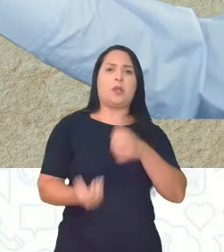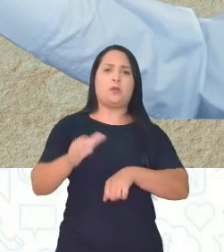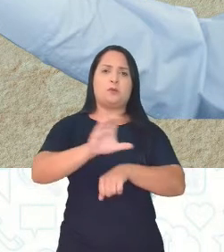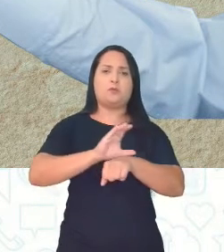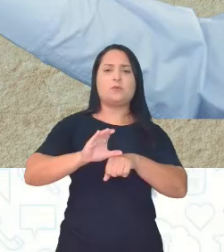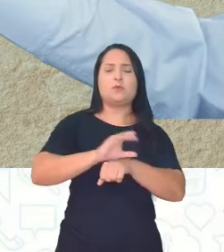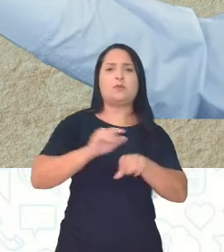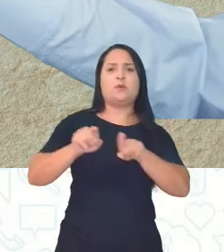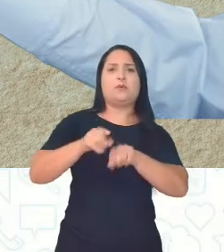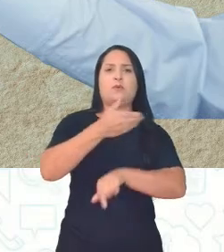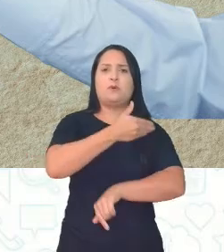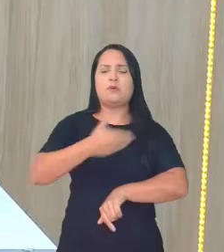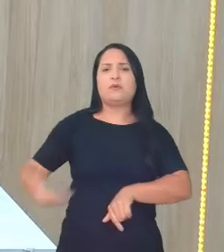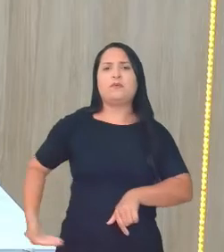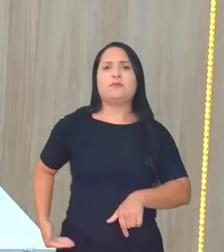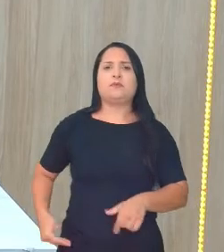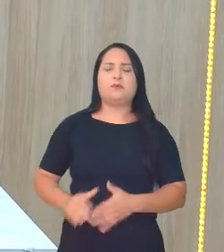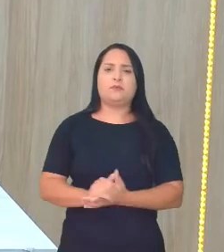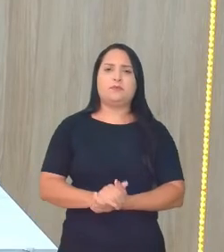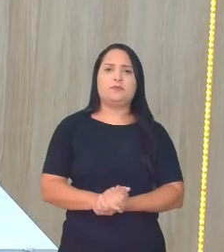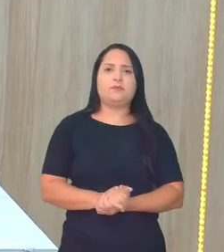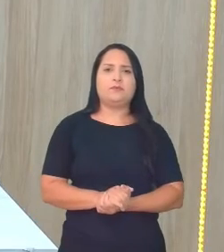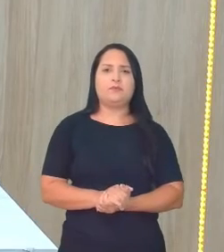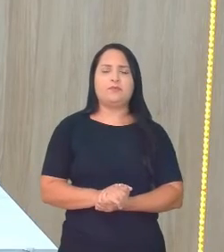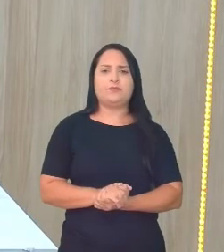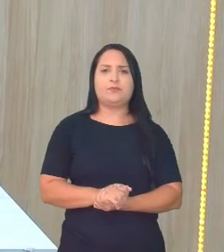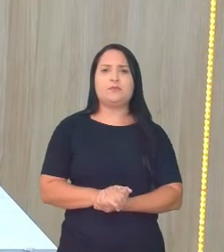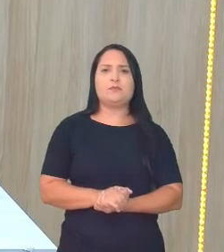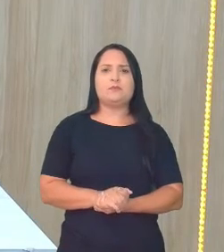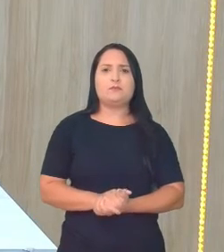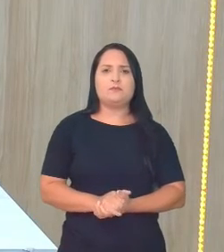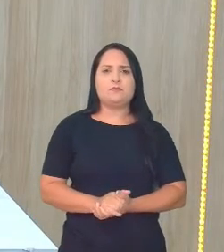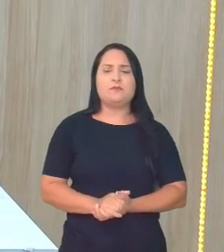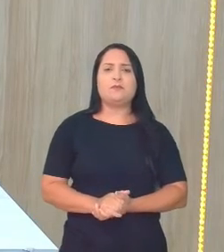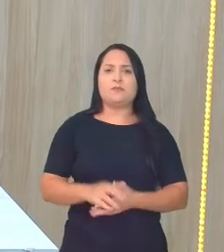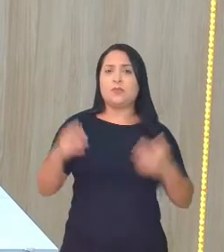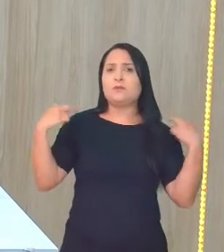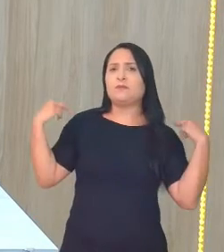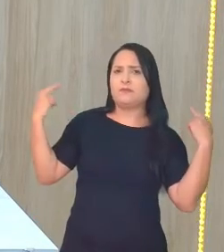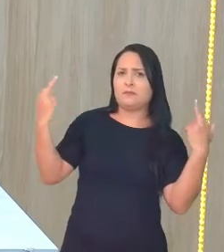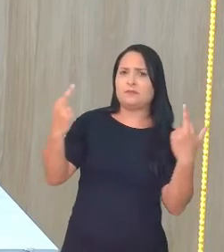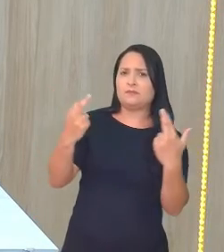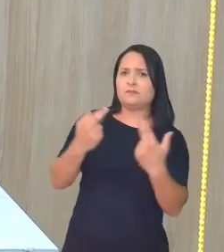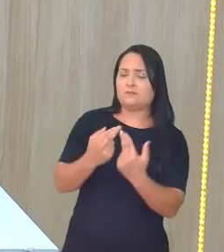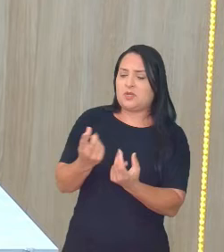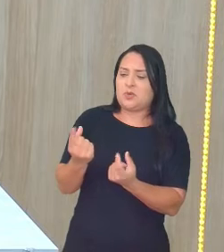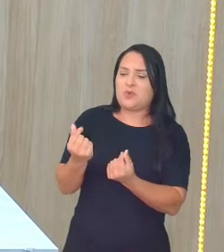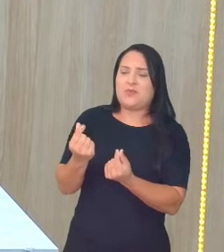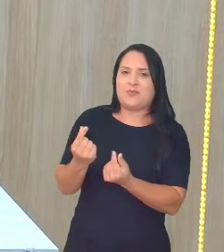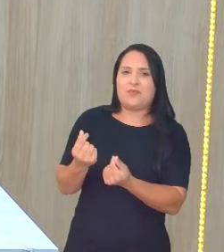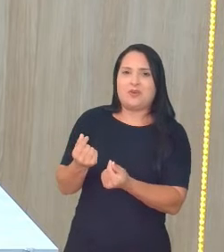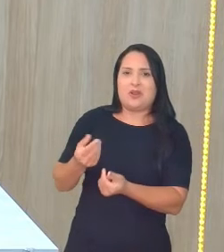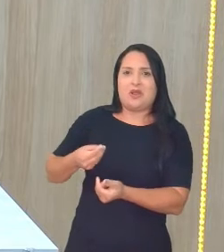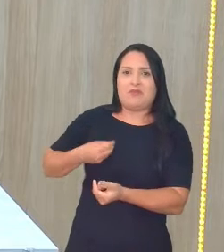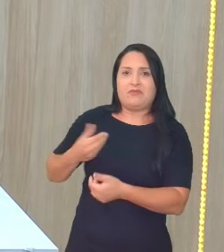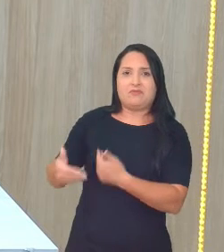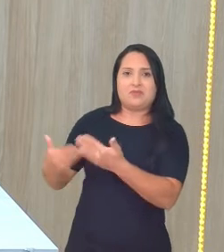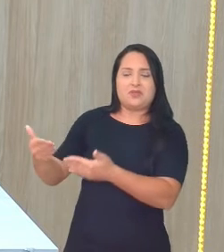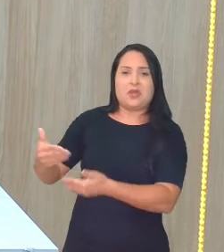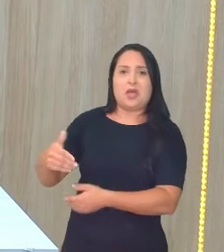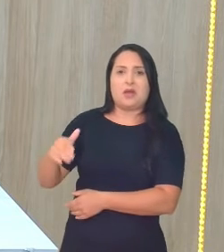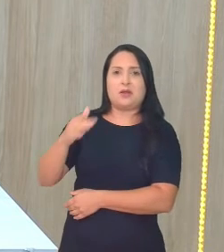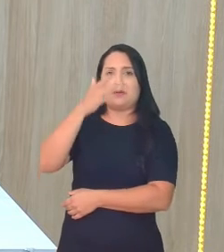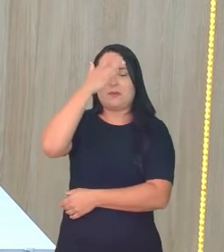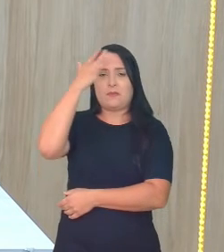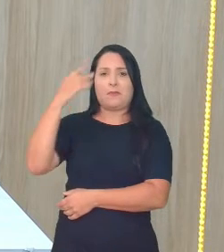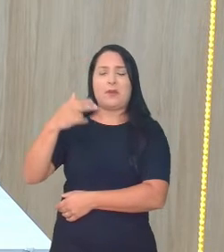governo, o próprio governo, né, o Império, sustentava os padres. Então, esse